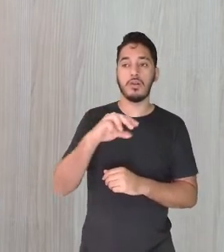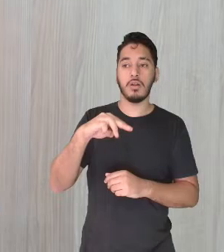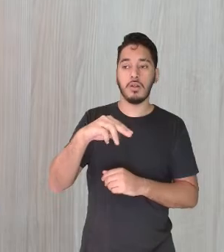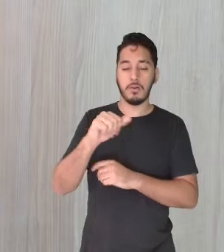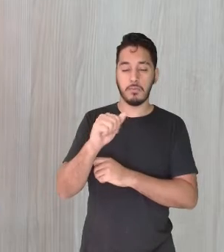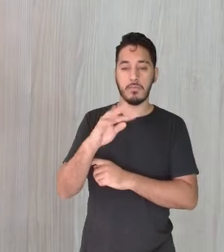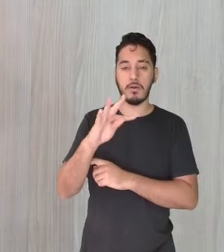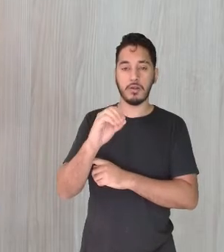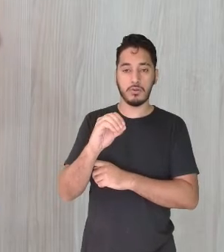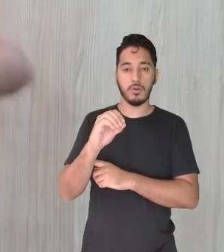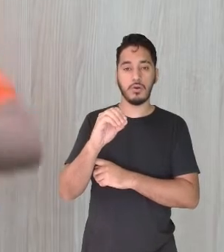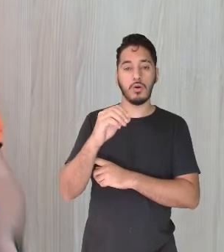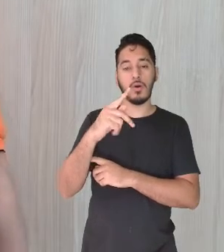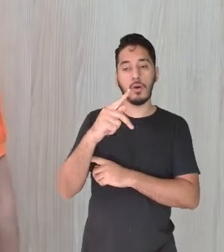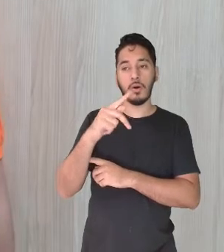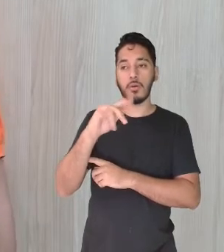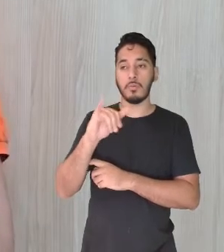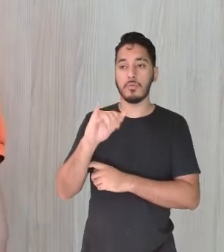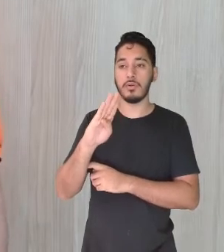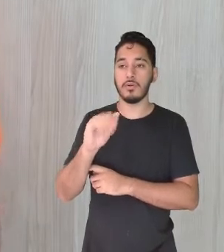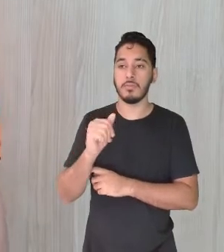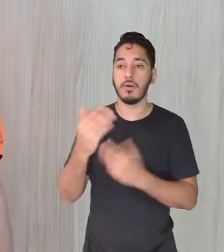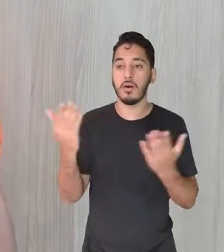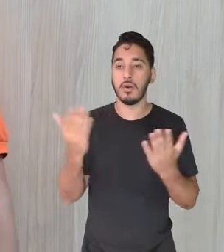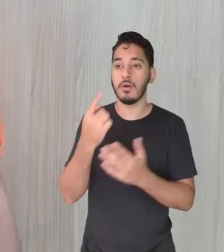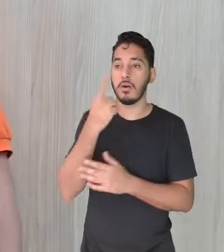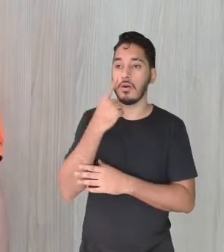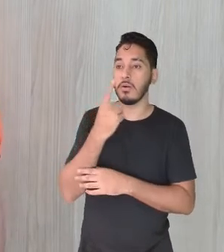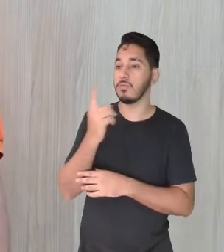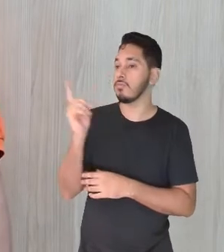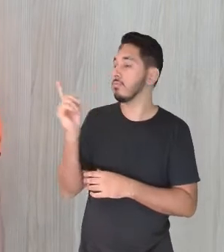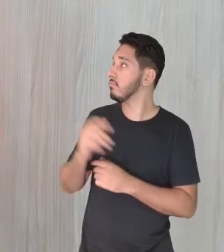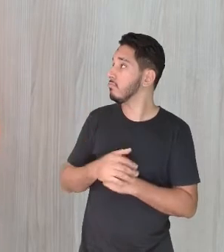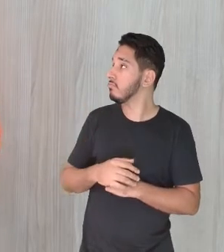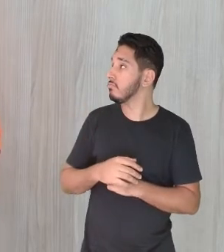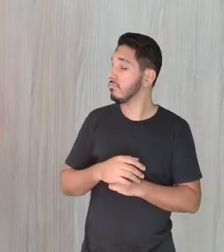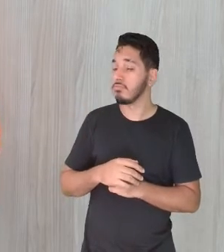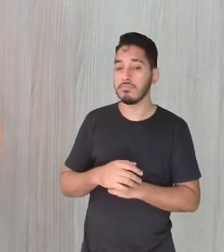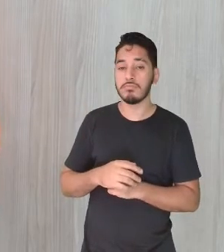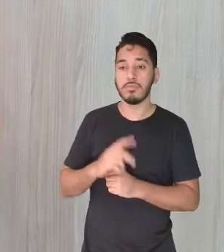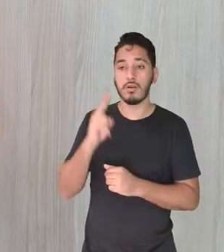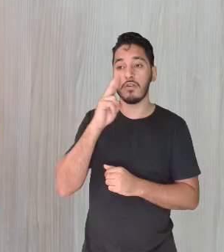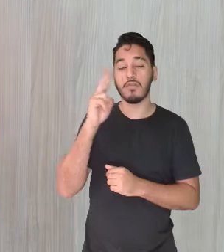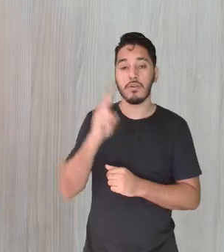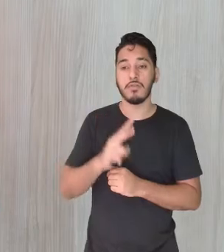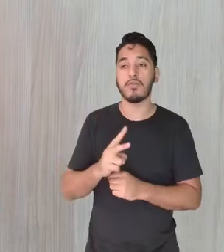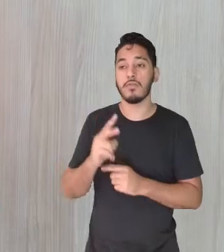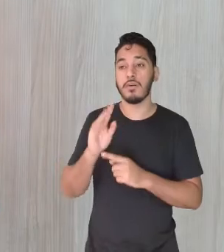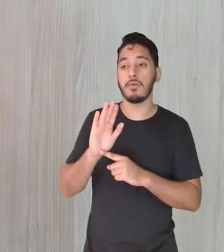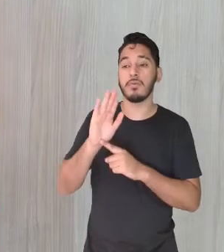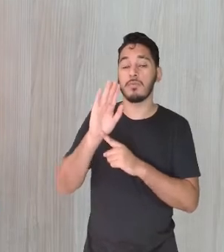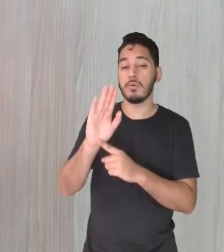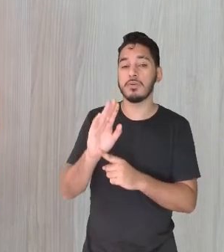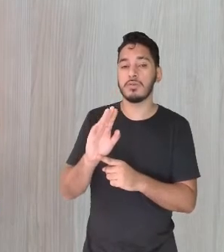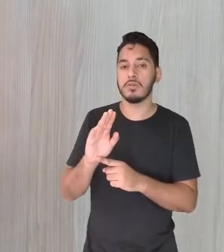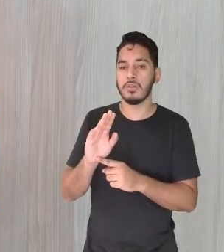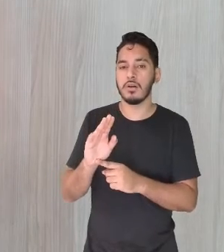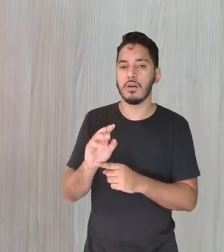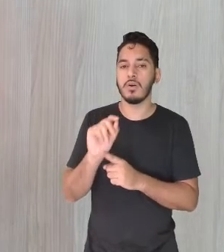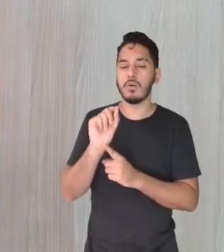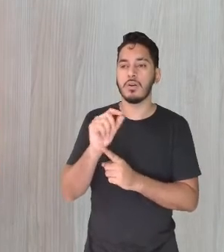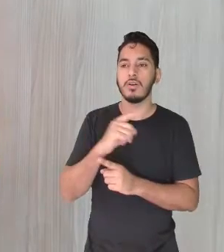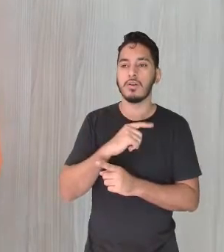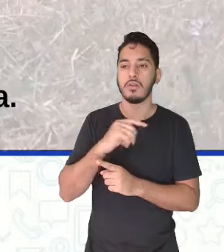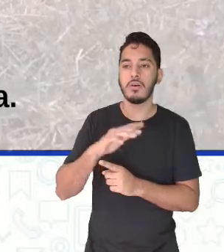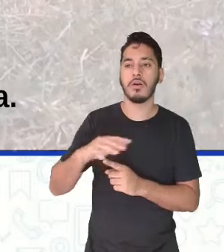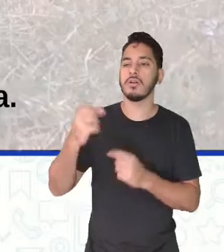Matopiba, né? Que é aquela fronteira aí, ó. Gilson já leu meu pensamento. Você vai ver o mapa que ele vai trazer aí daqui a pouco. Vai ter aí, ó, essa